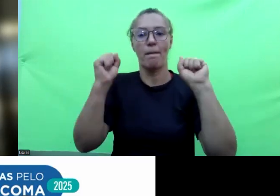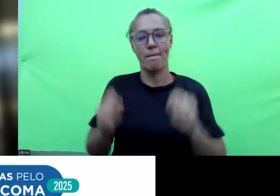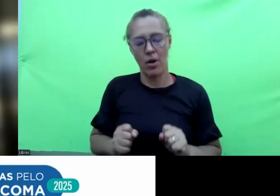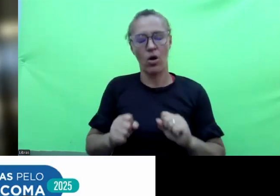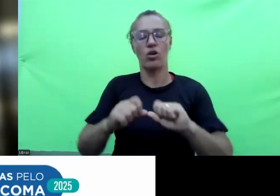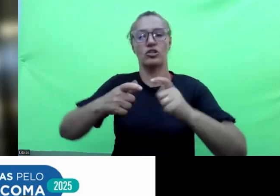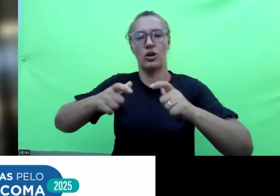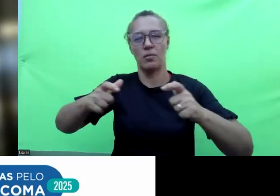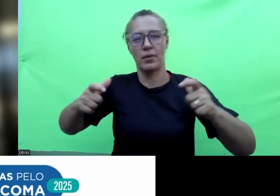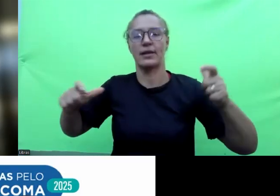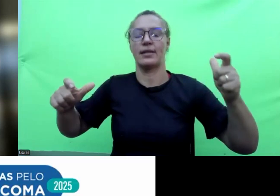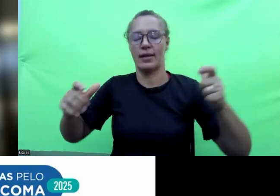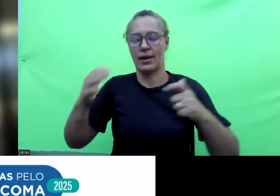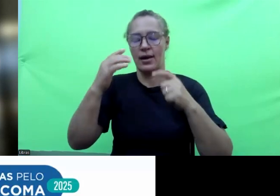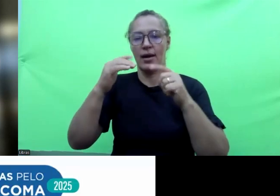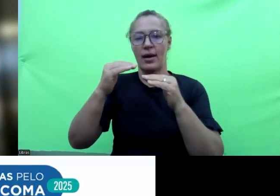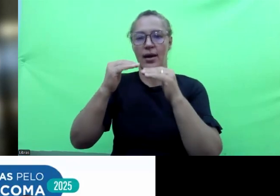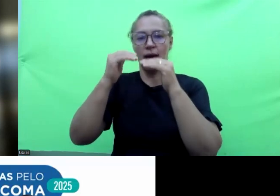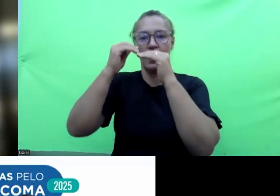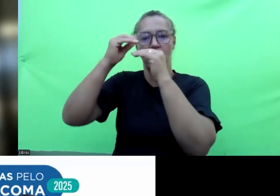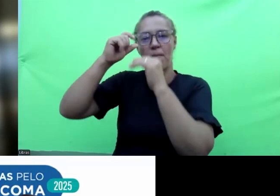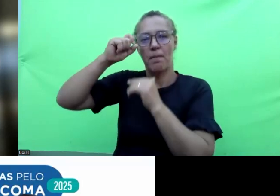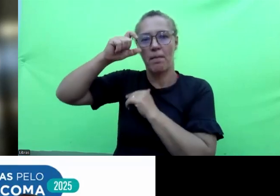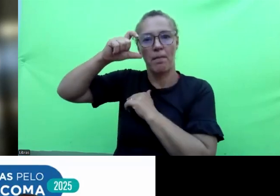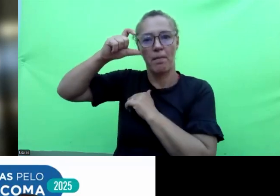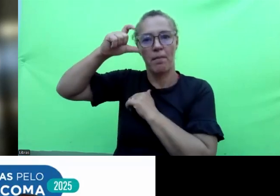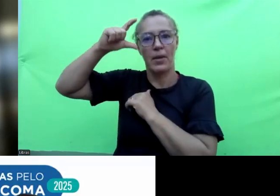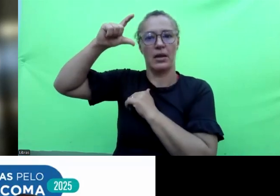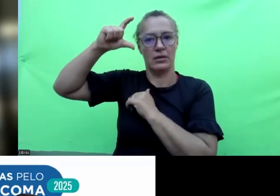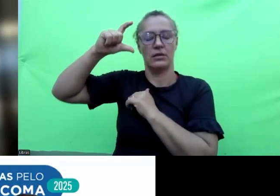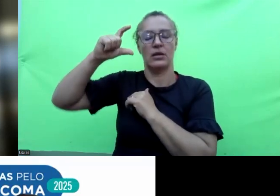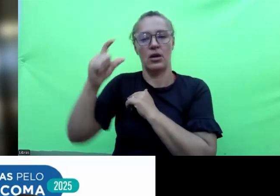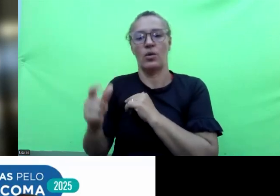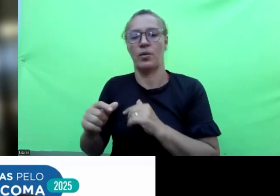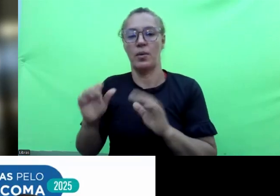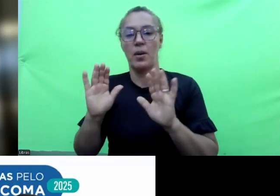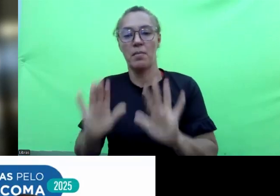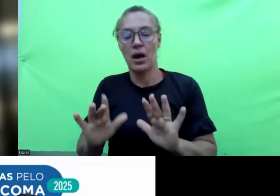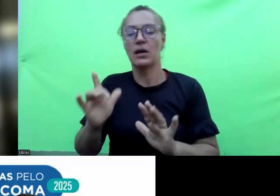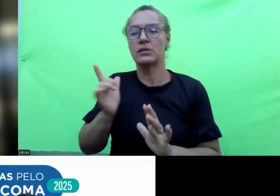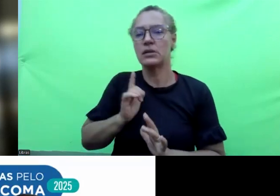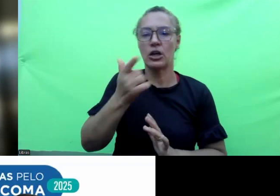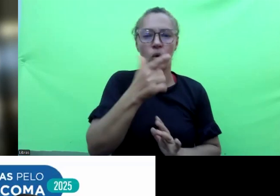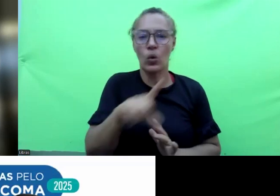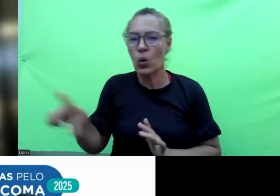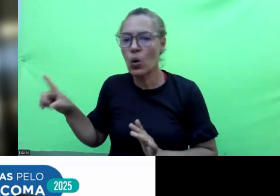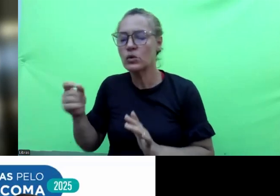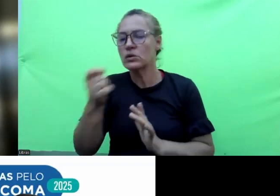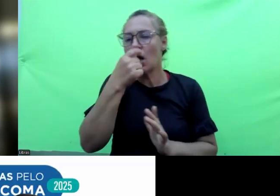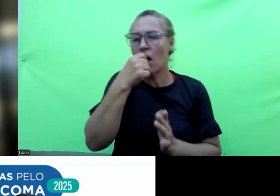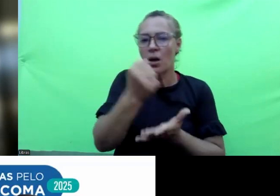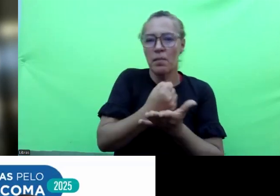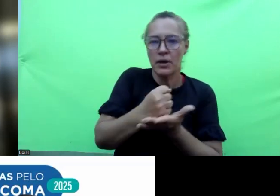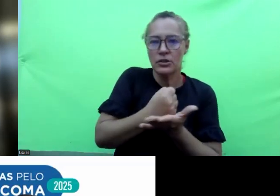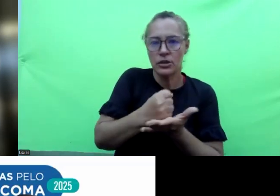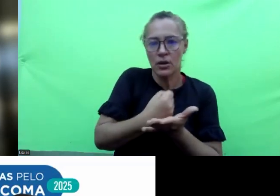causar esse aumento de forma mais frequente na população em geral. Agora, existem medicamentos que podem